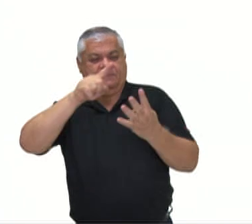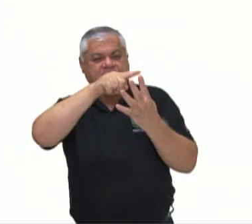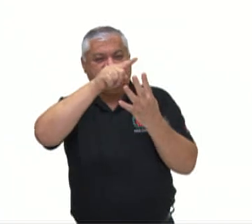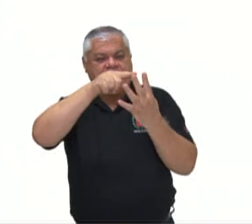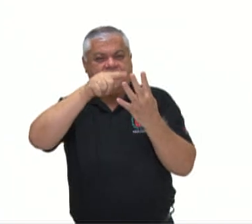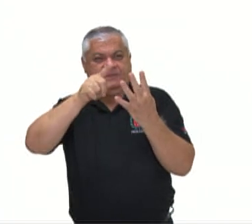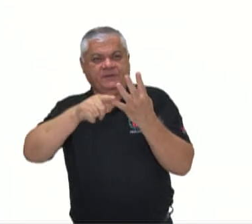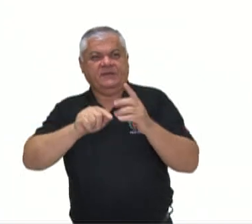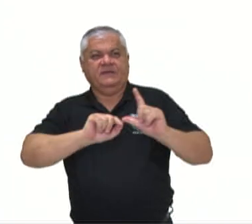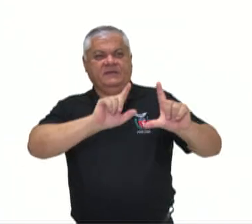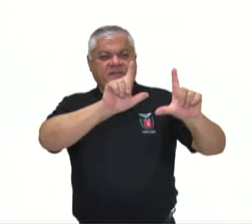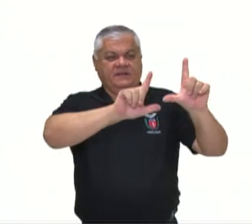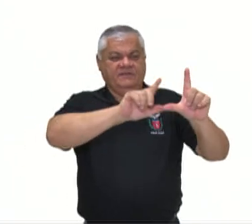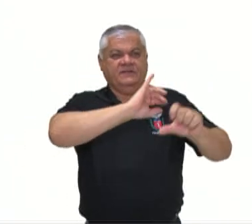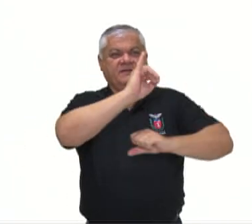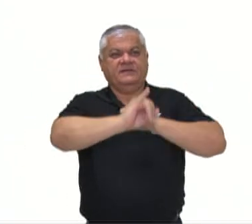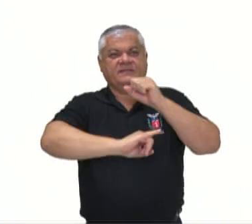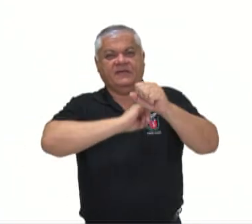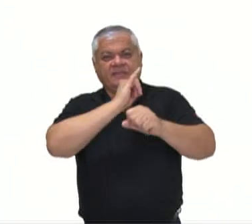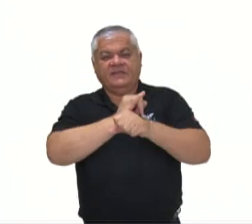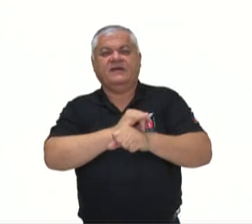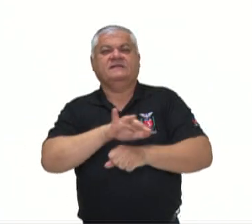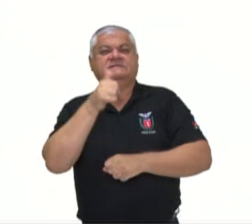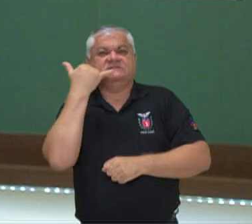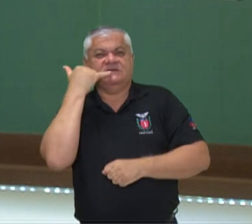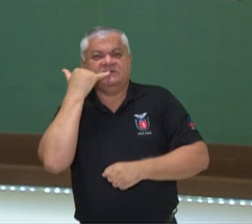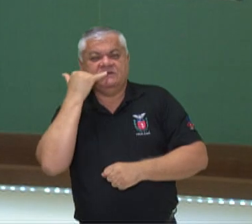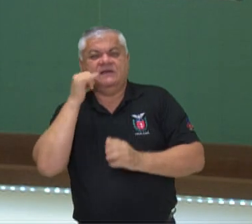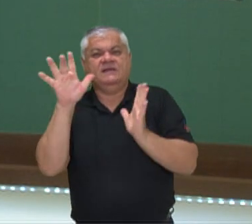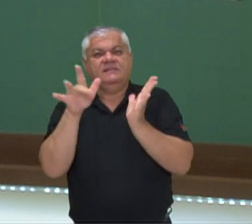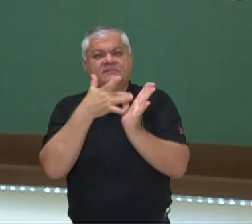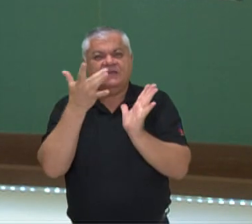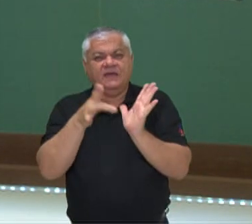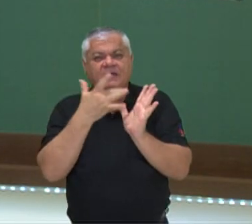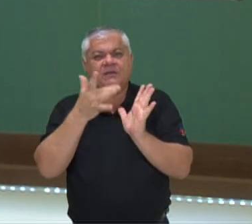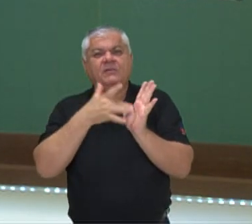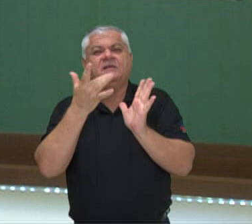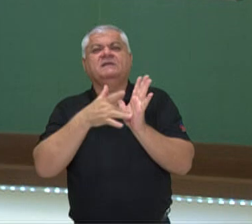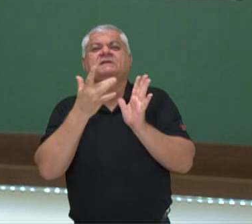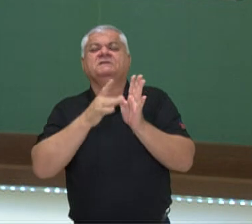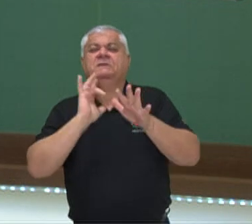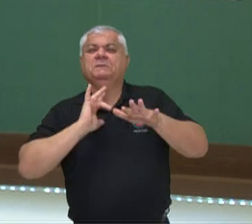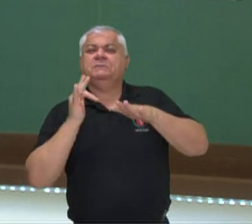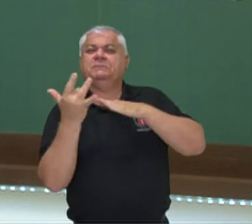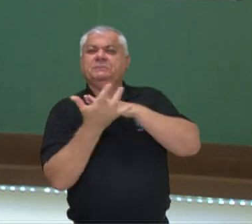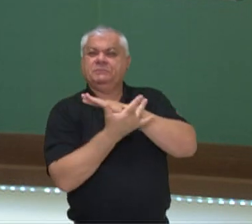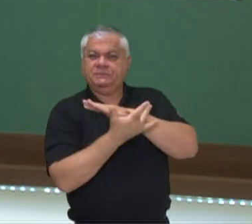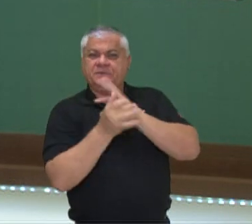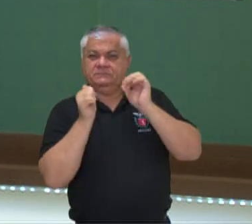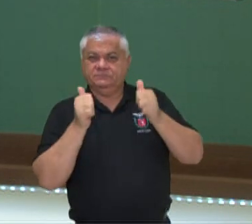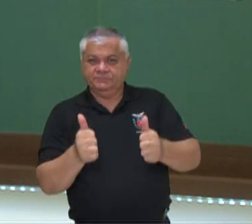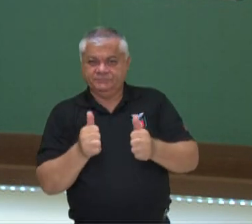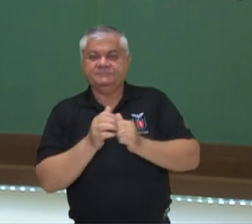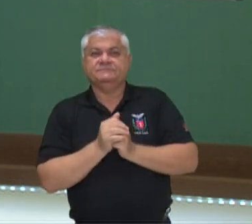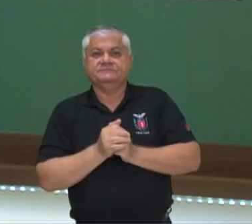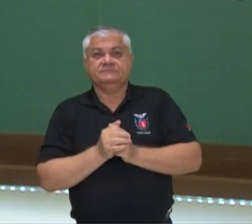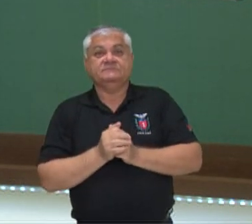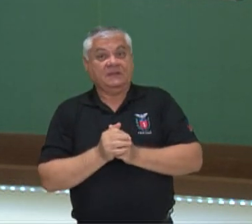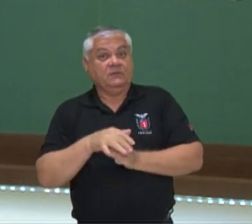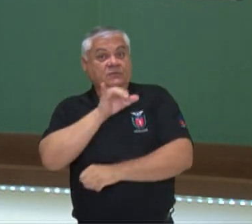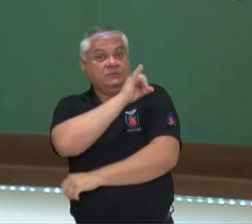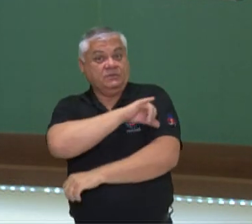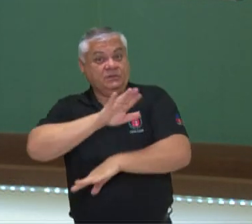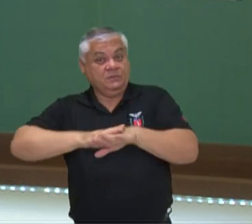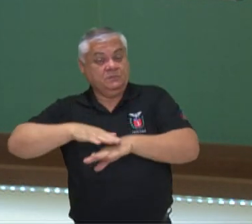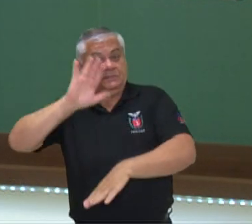utilizado: televisão, internet, celular, tablet, as mídias sociais de modo geral. Então repare que no Rio de Janeiro teve